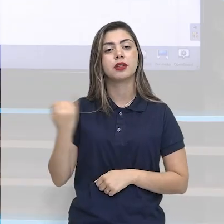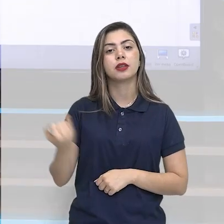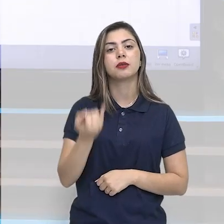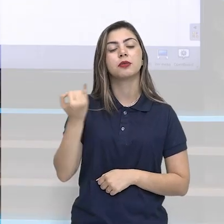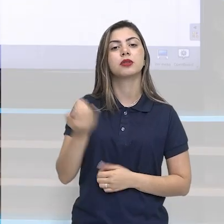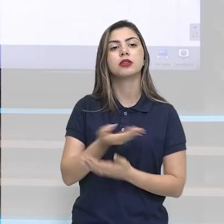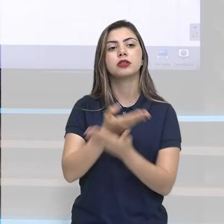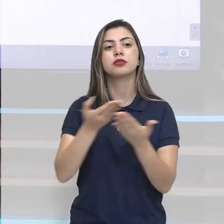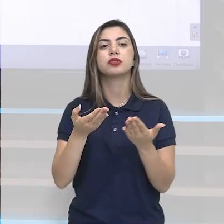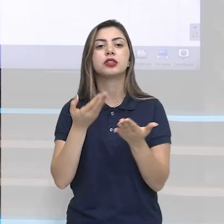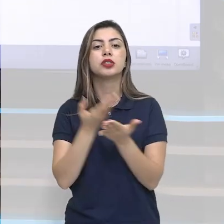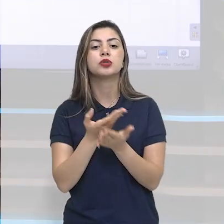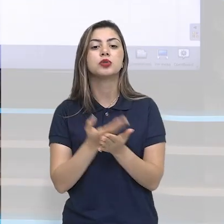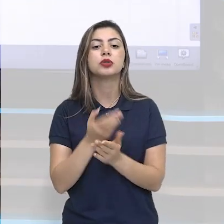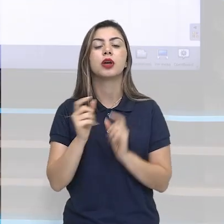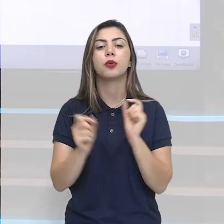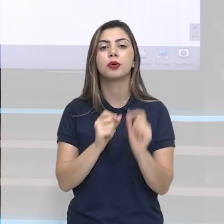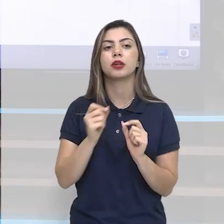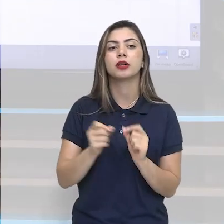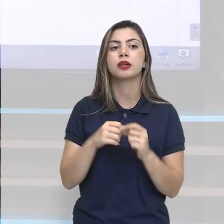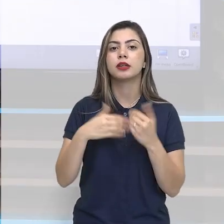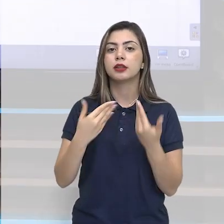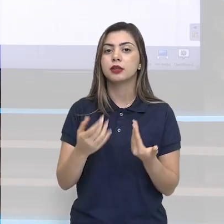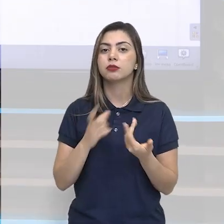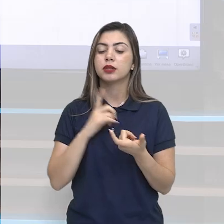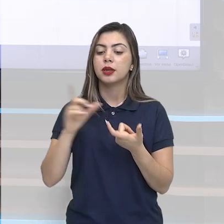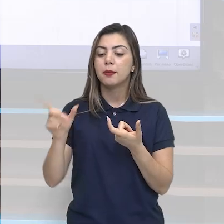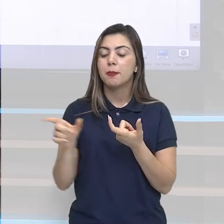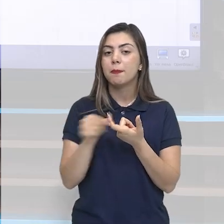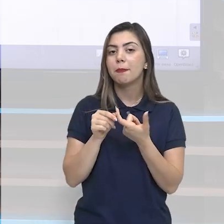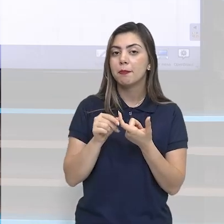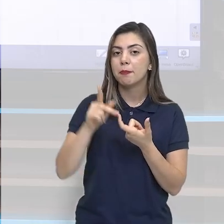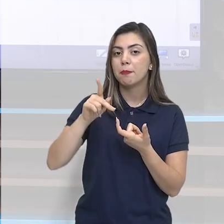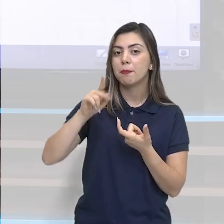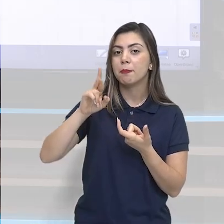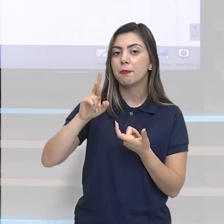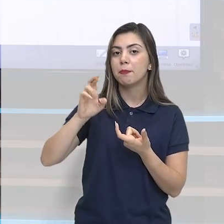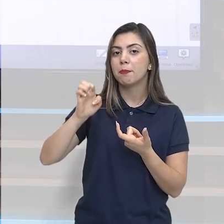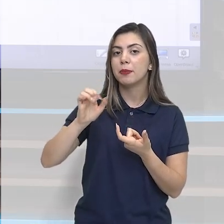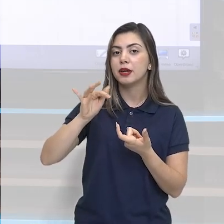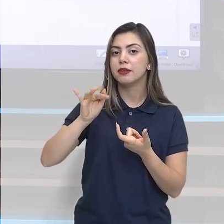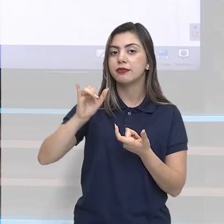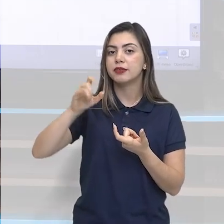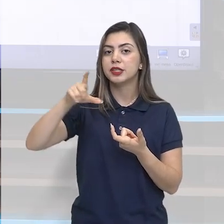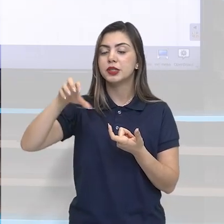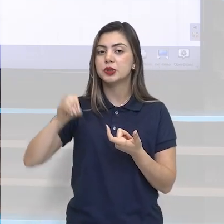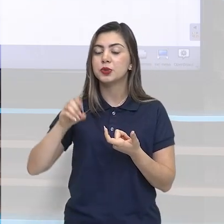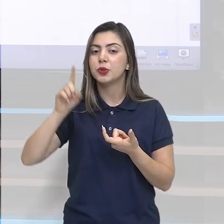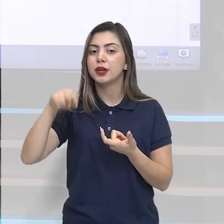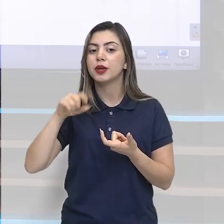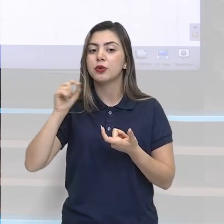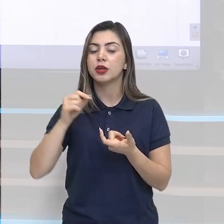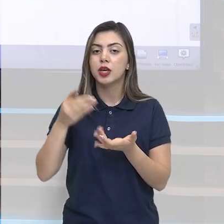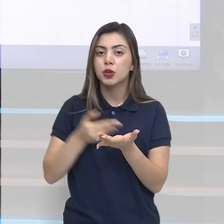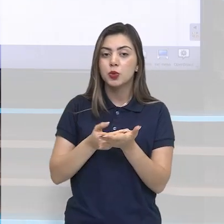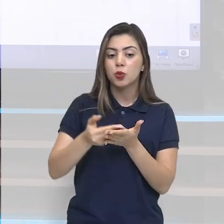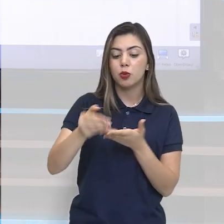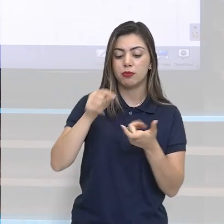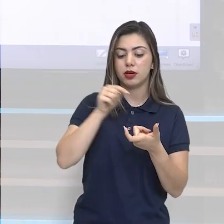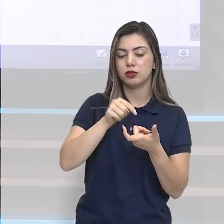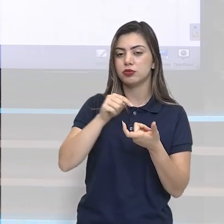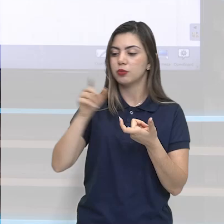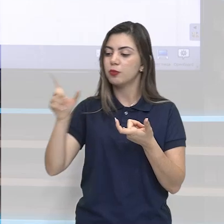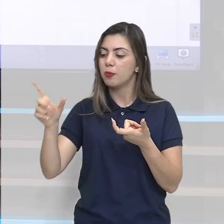você perceber que o acréscimo de um prefixo, que é a partícula que eu coloco no início